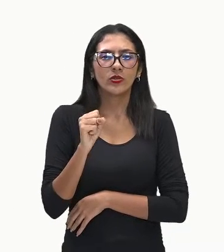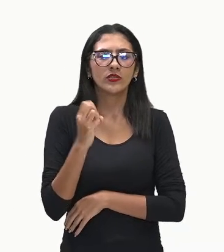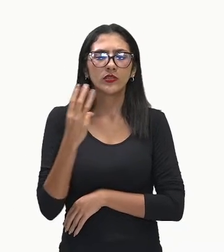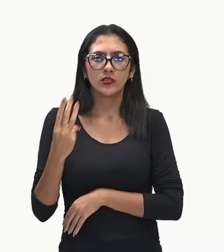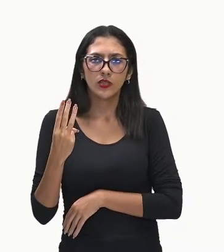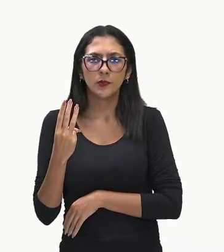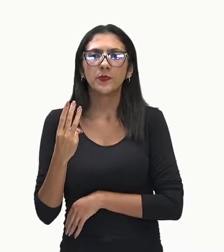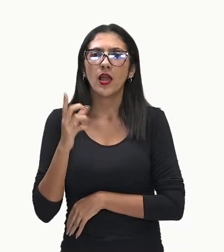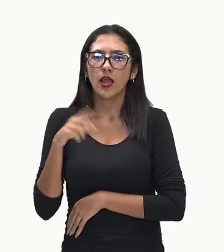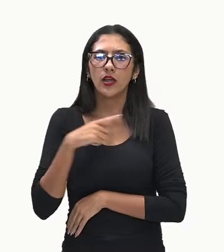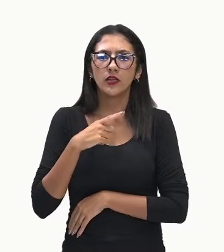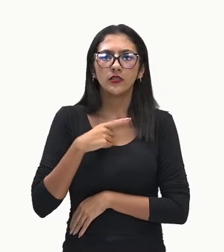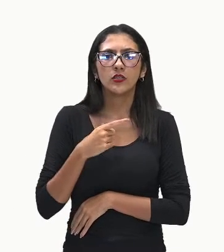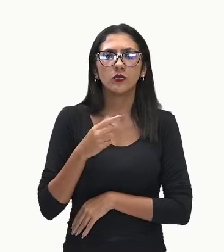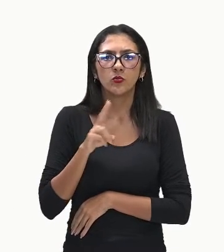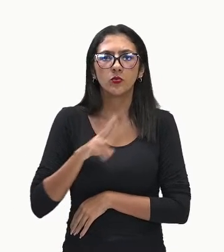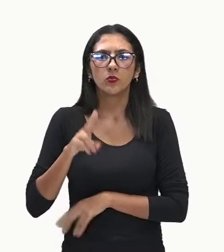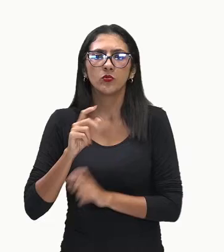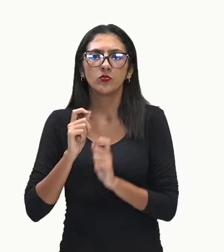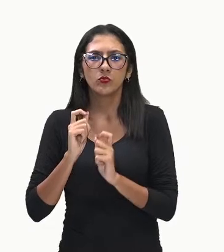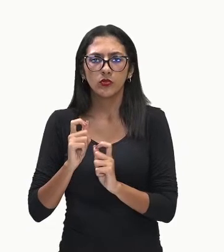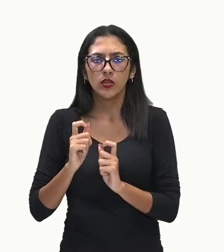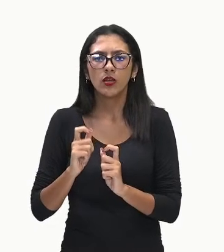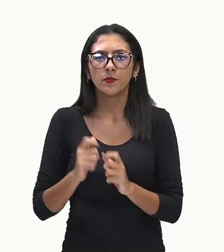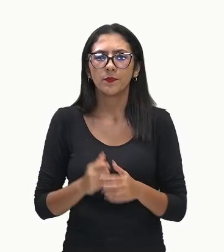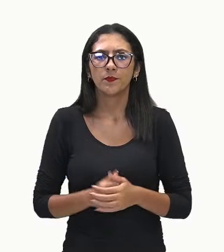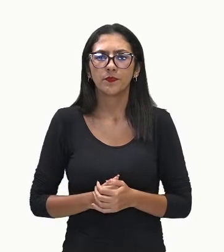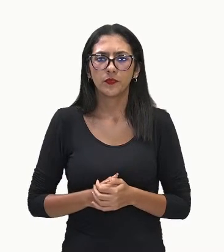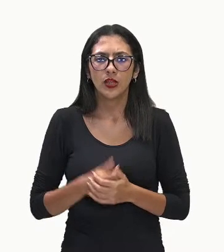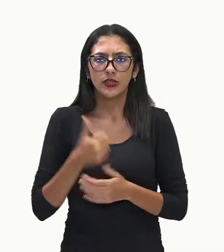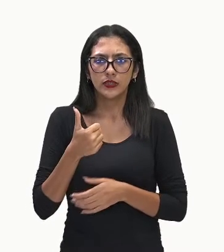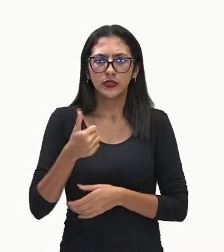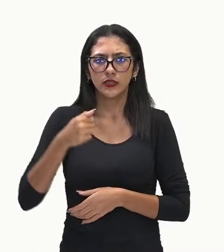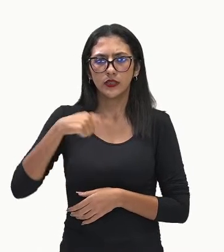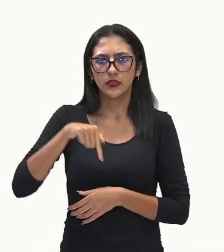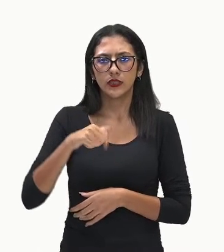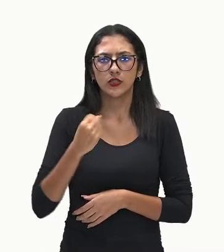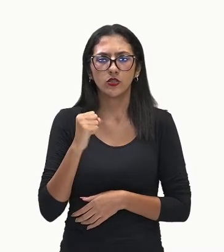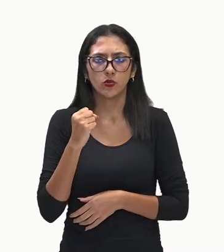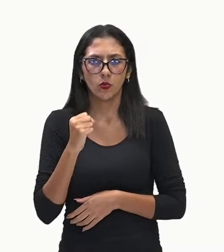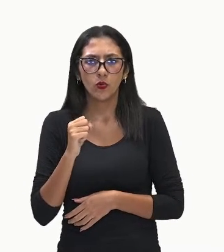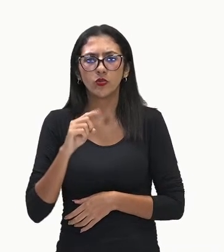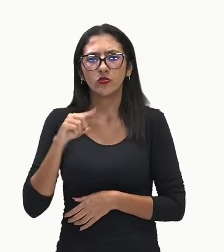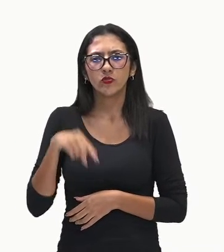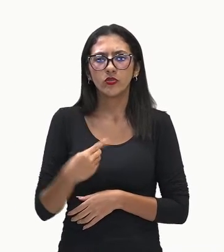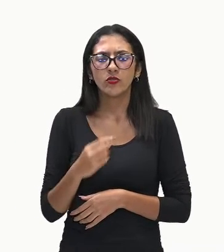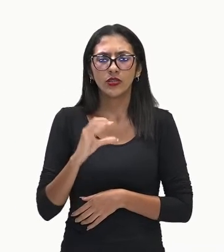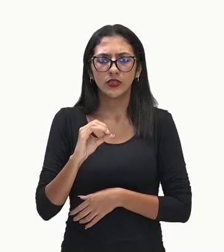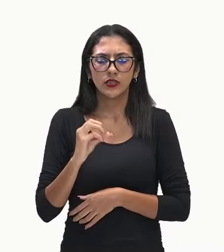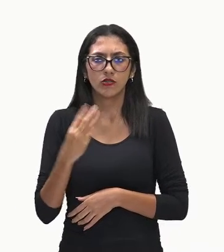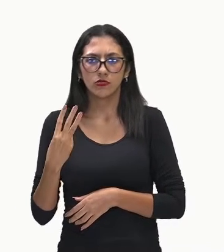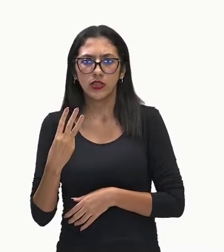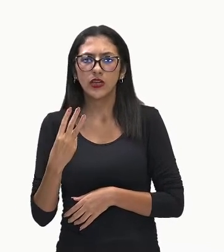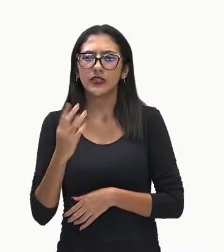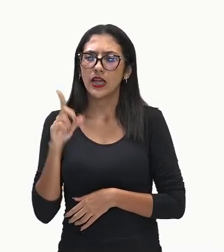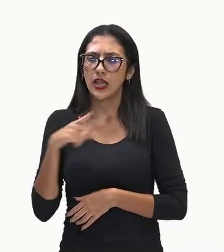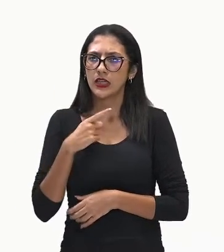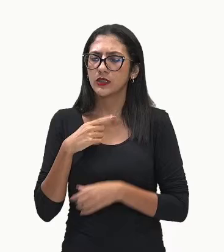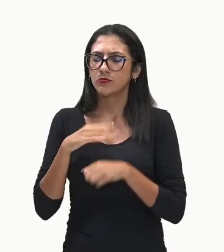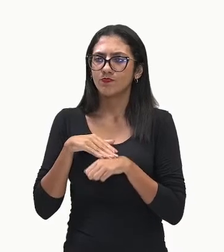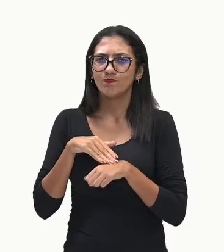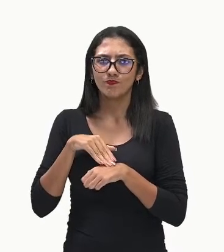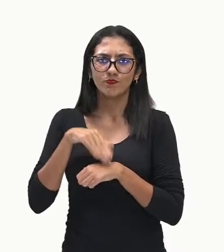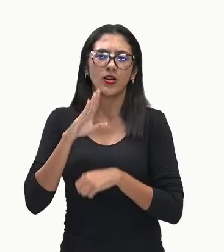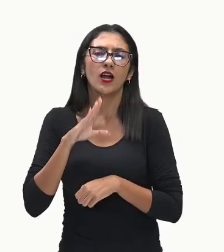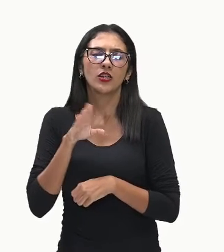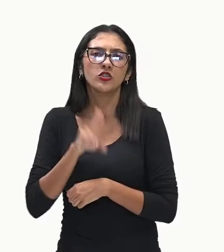quê? 178,03 litros por kW. Então é a que mais consome, é o mais alto valor aqui, ó. Quando a